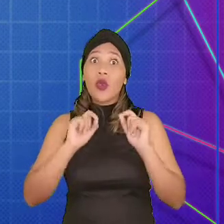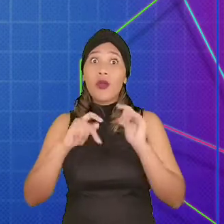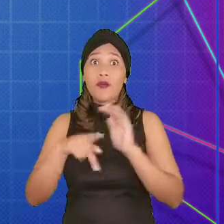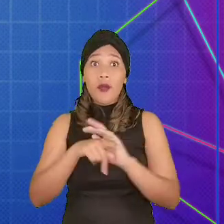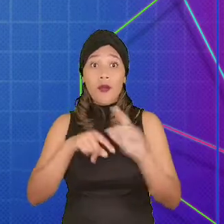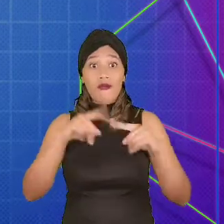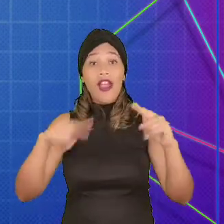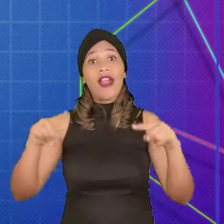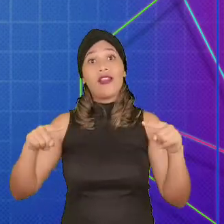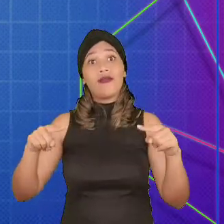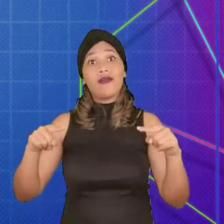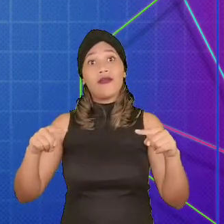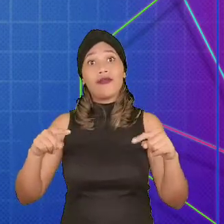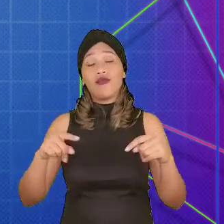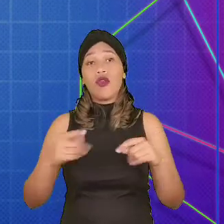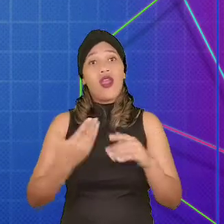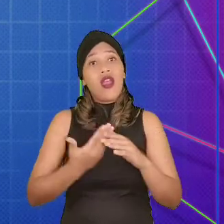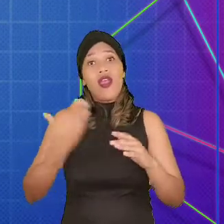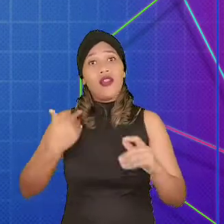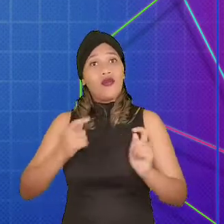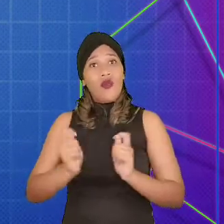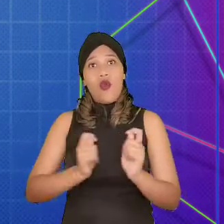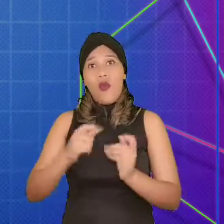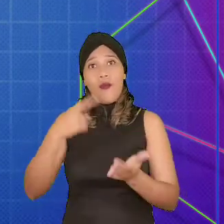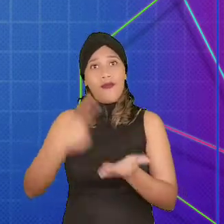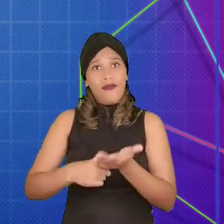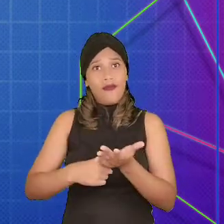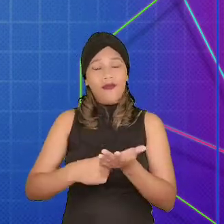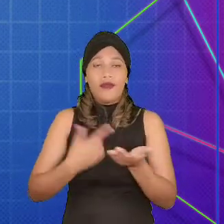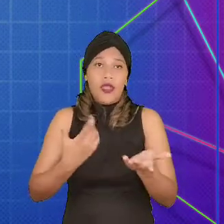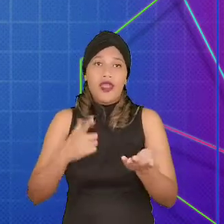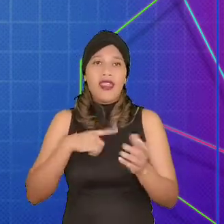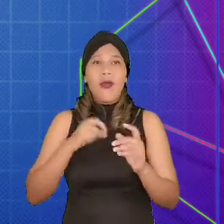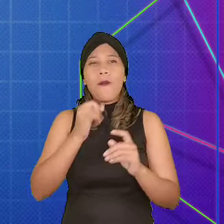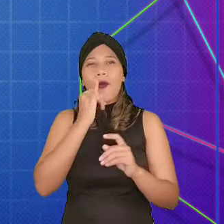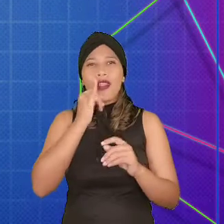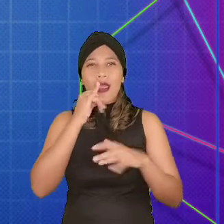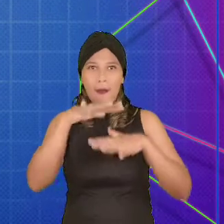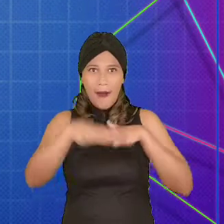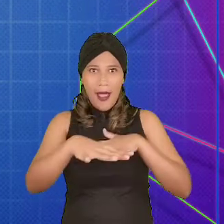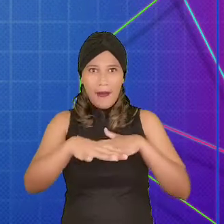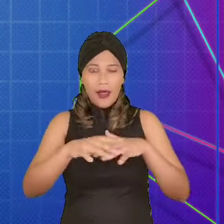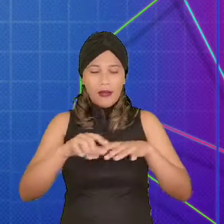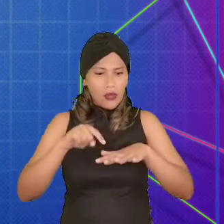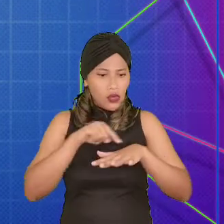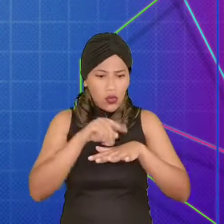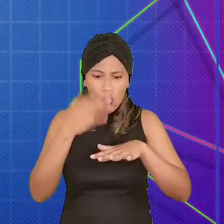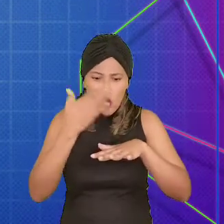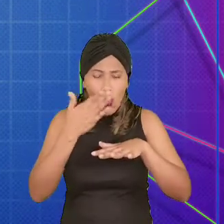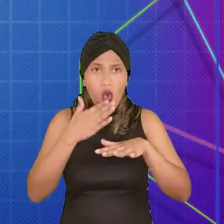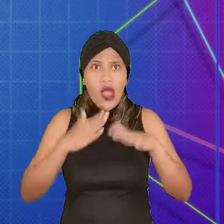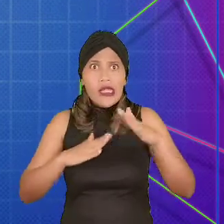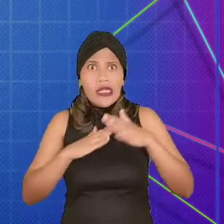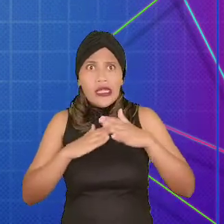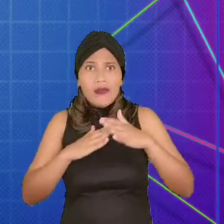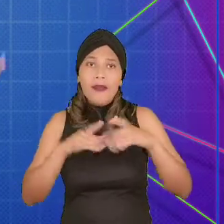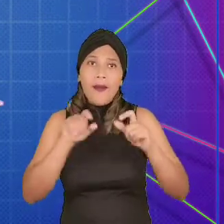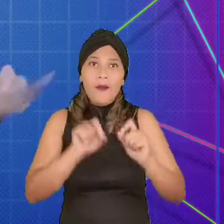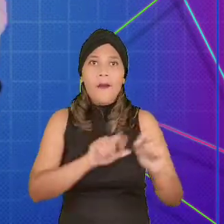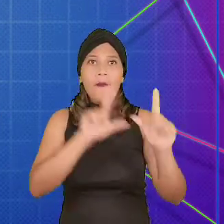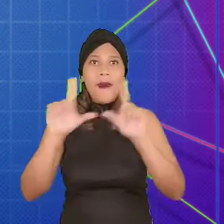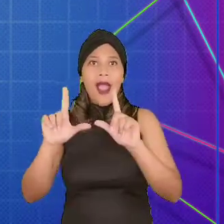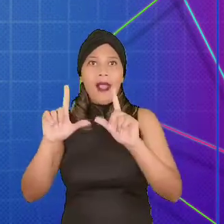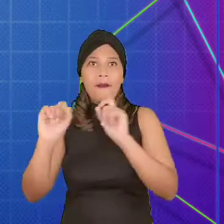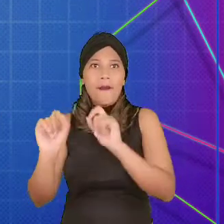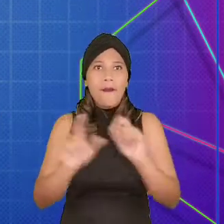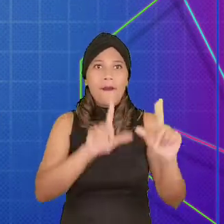precisar atribuir esse valor a uma variável que vai contar menos 2x, que seria para o caso de uma segunda tela de mapa, à